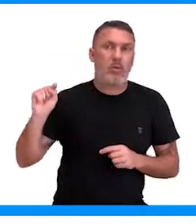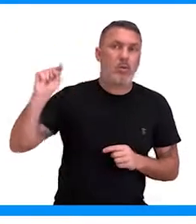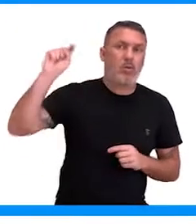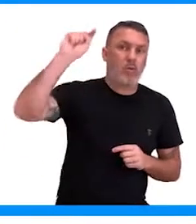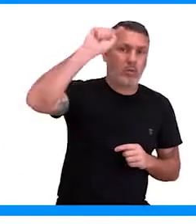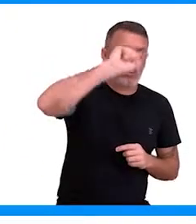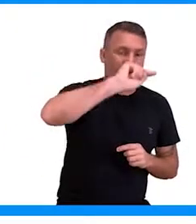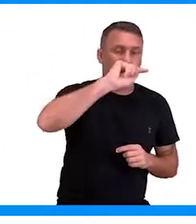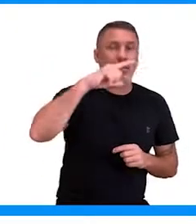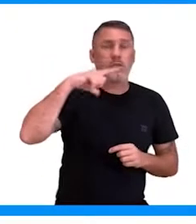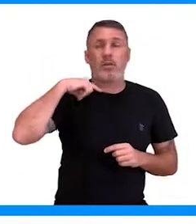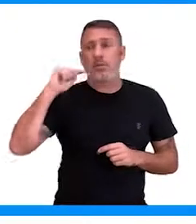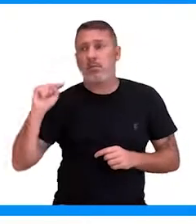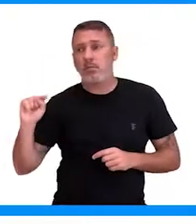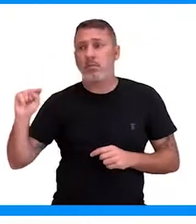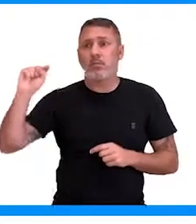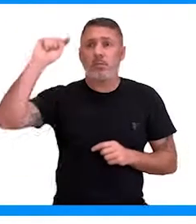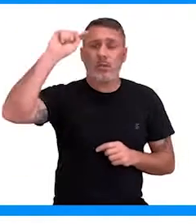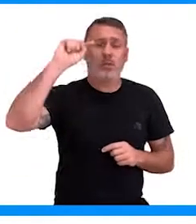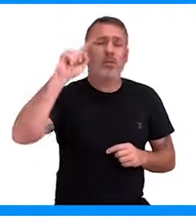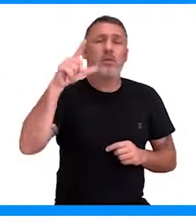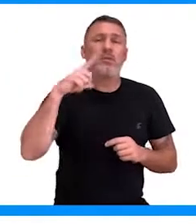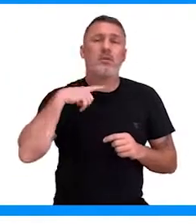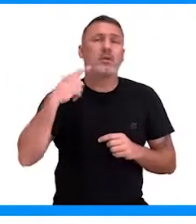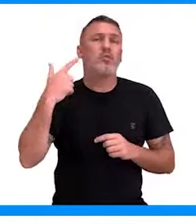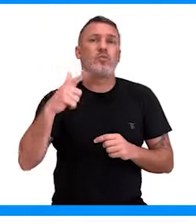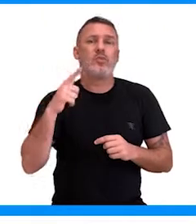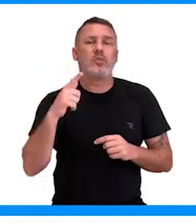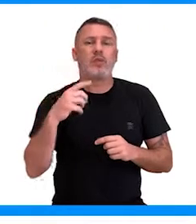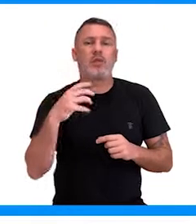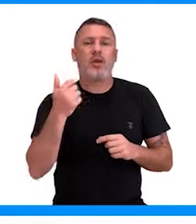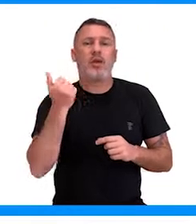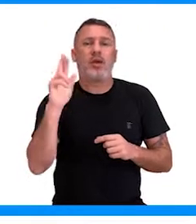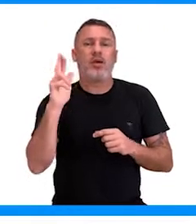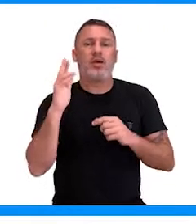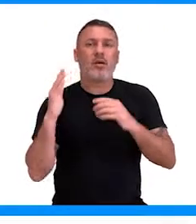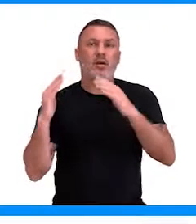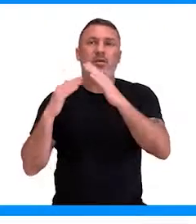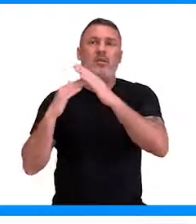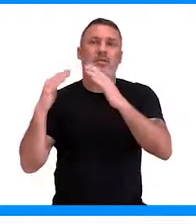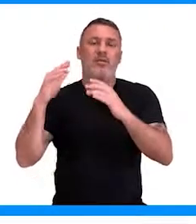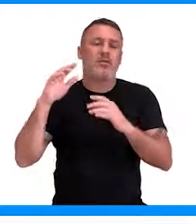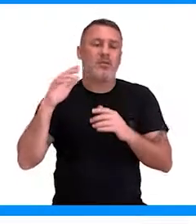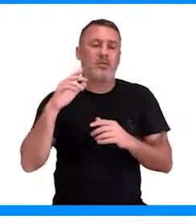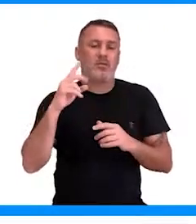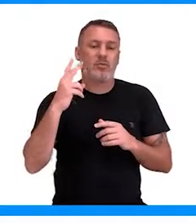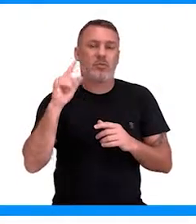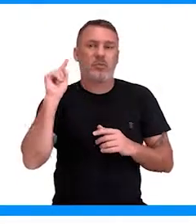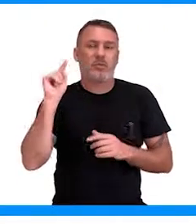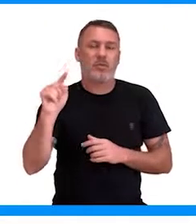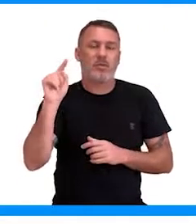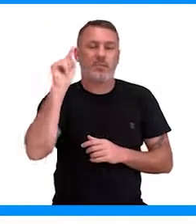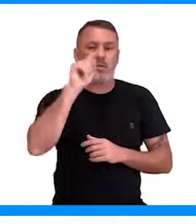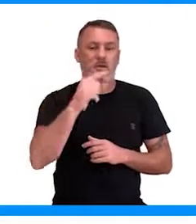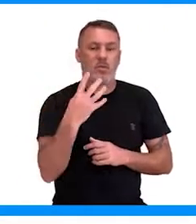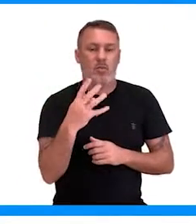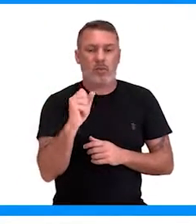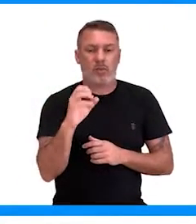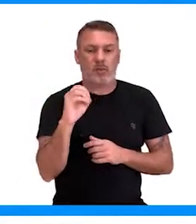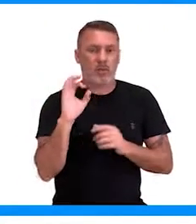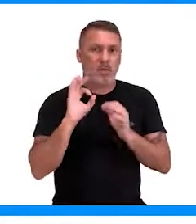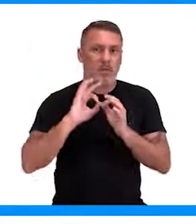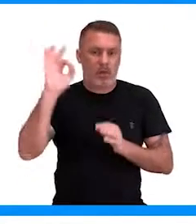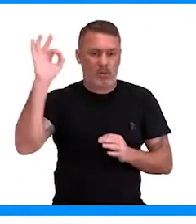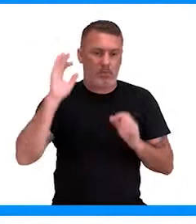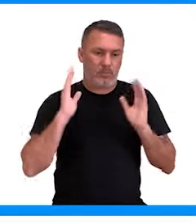sem resistência do ar, existem dois pontos de 480 metros pelos quais esse